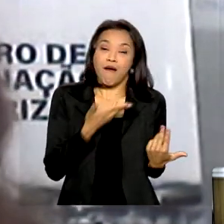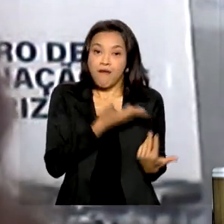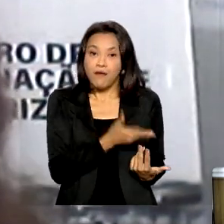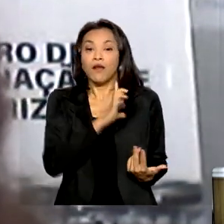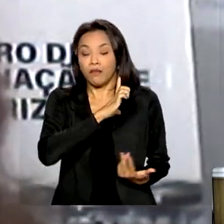ele tem.